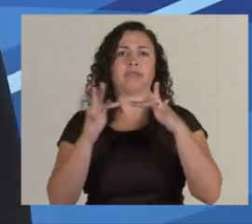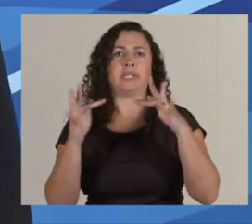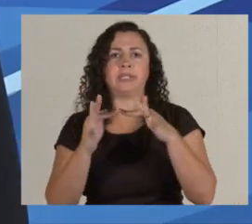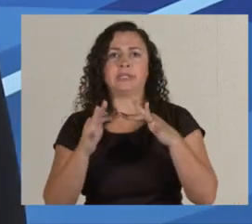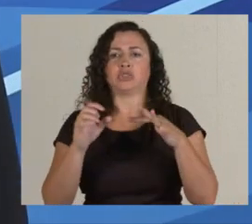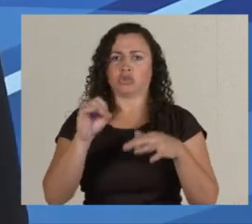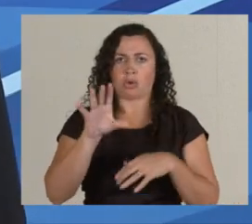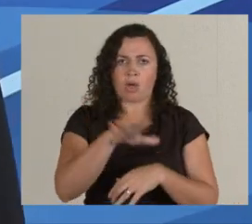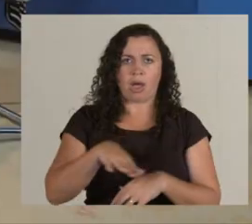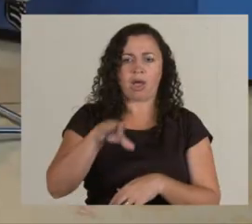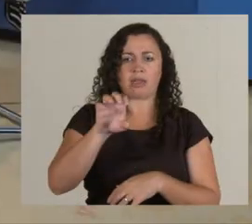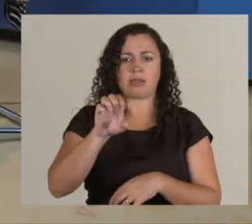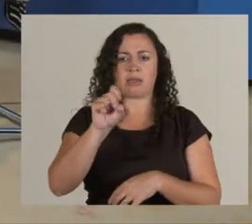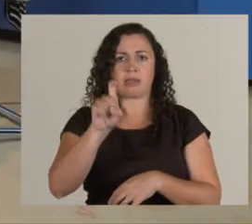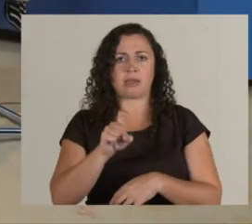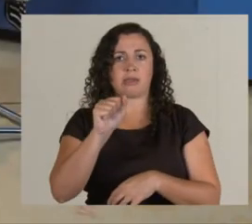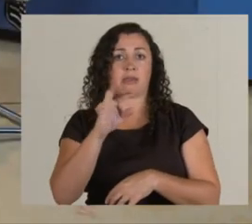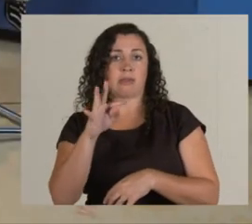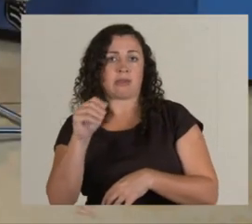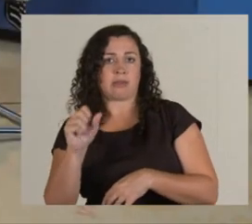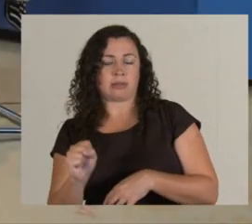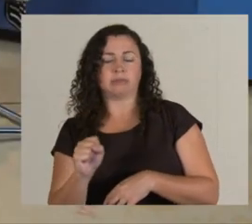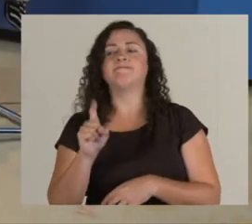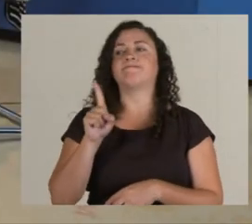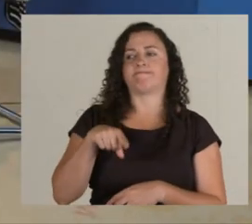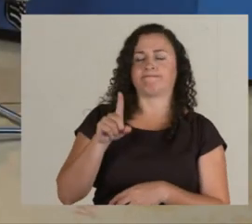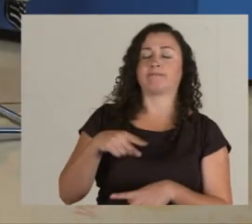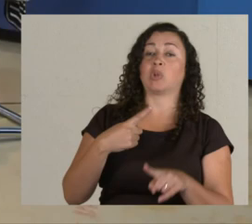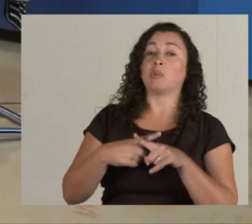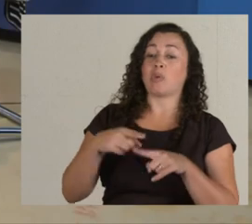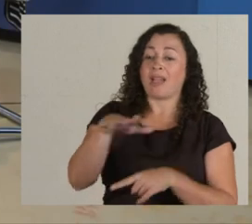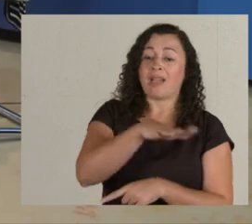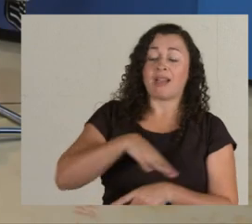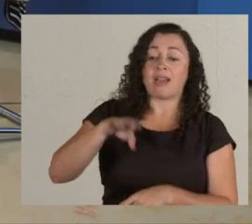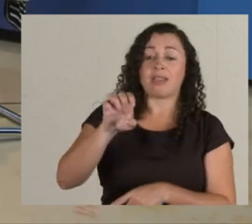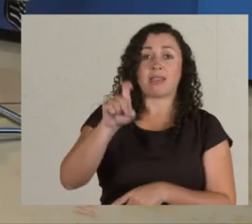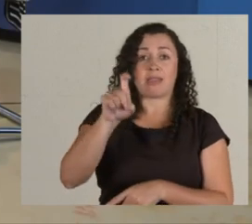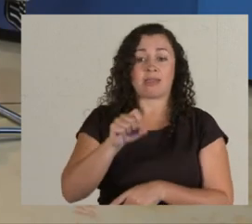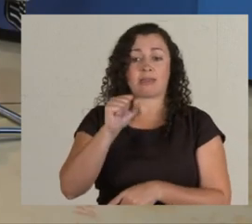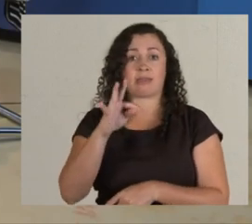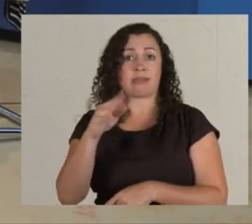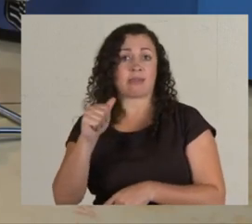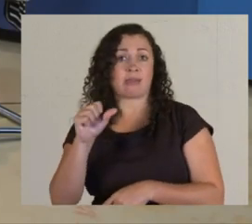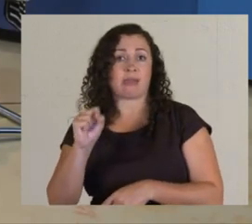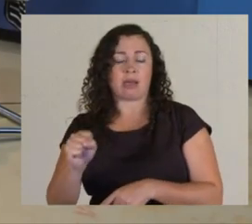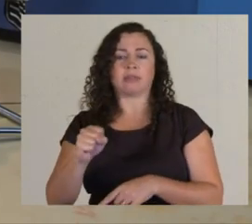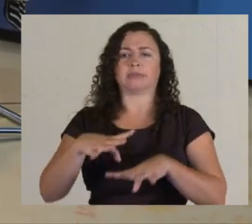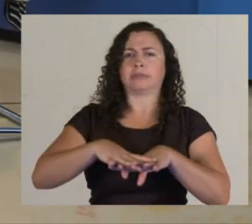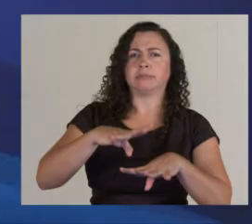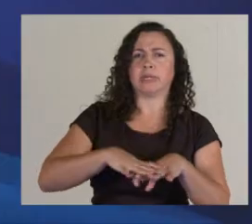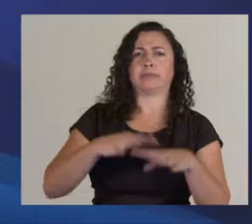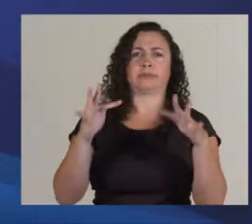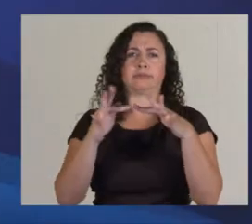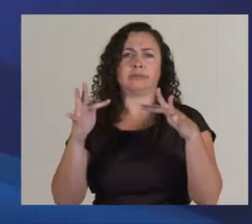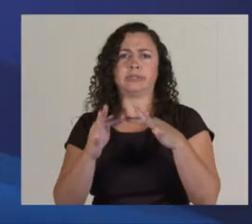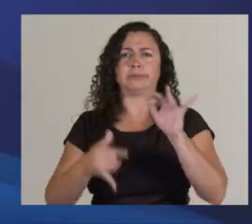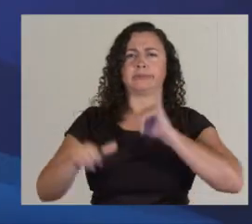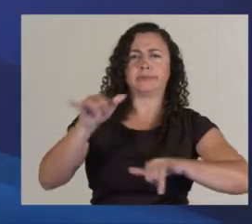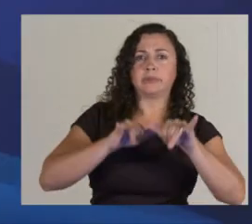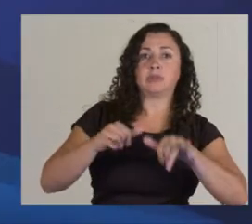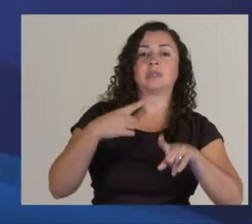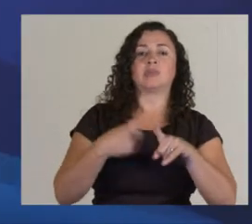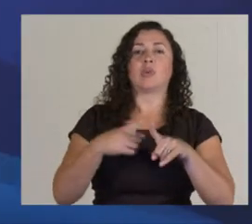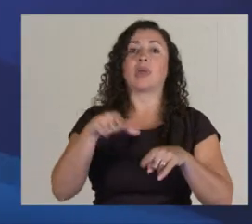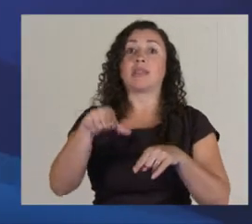das exatas, professor? Essa é uma demanda específica da área de exatas, porque, afinal de contas, há uma cultura de valorização de